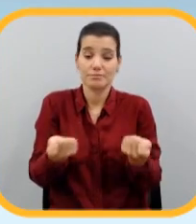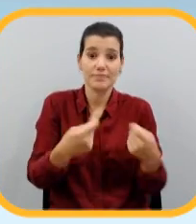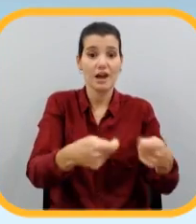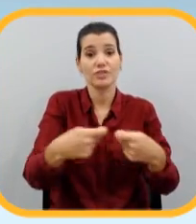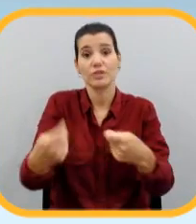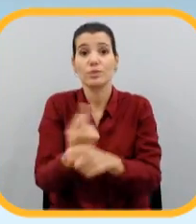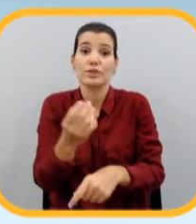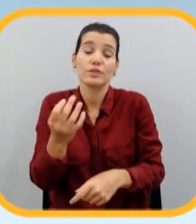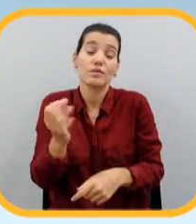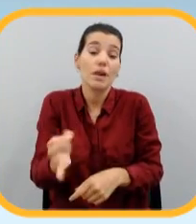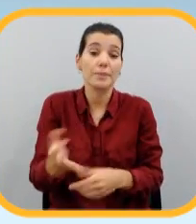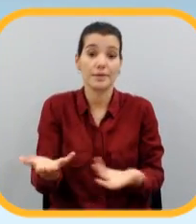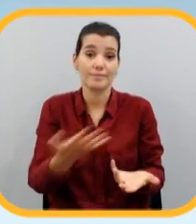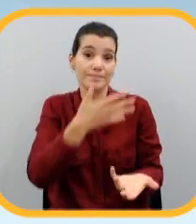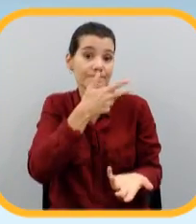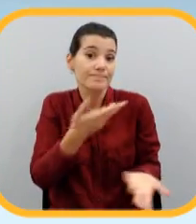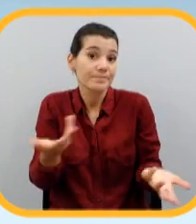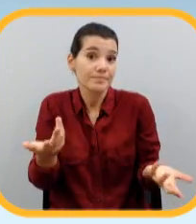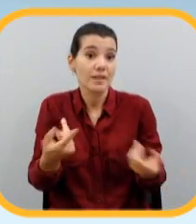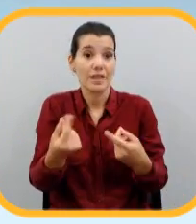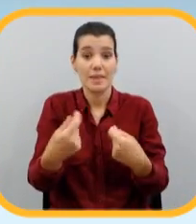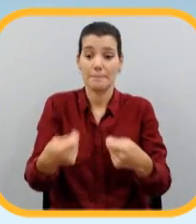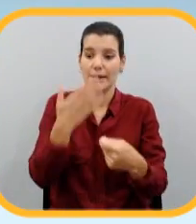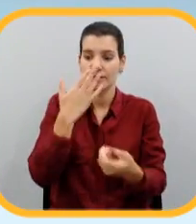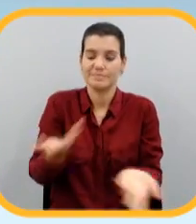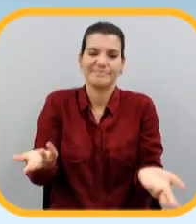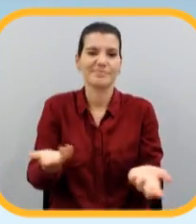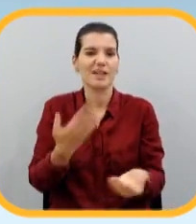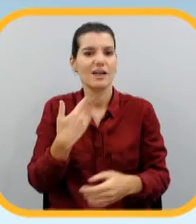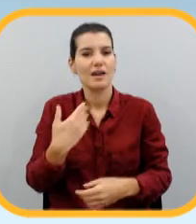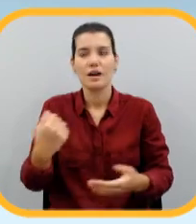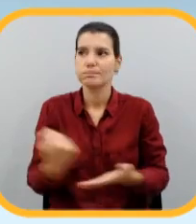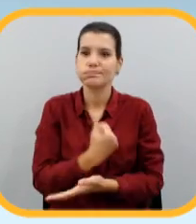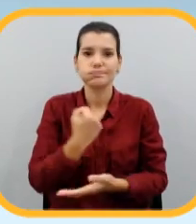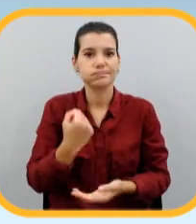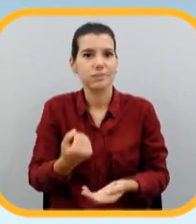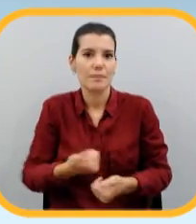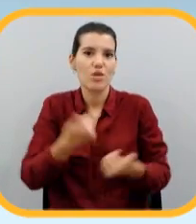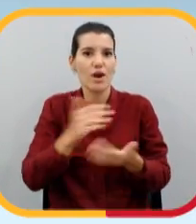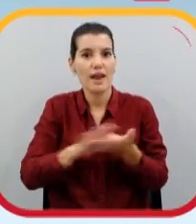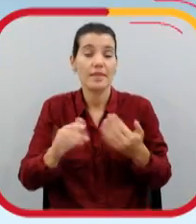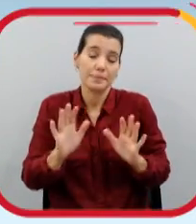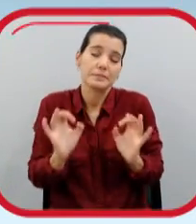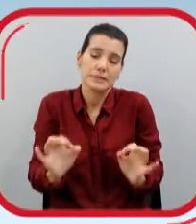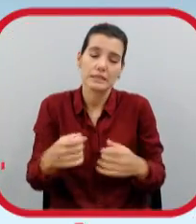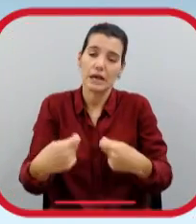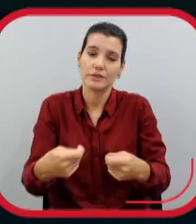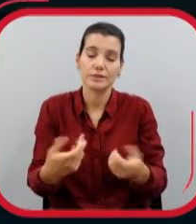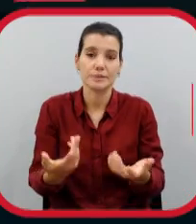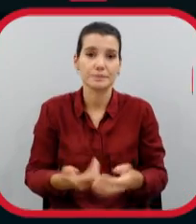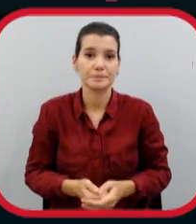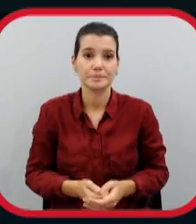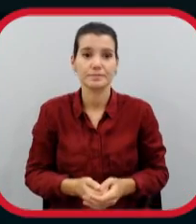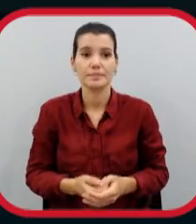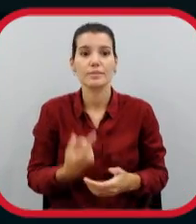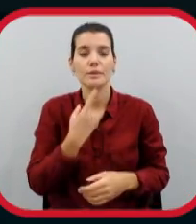existe, é preciso geri-lo e gastá-lo nas coisas que merecem a pena. Infelizmente, é dinheiro mal gasto no sentido que era bom que não fosse necessário gastar, não é?